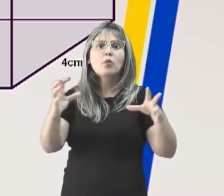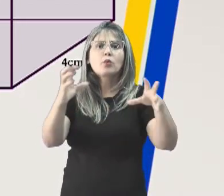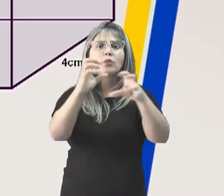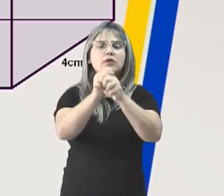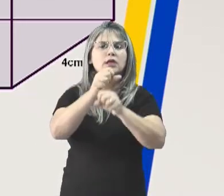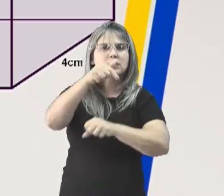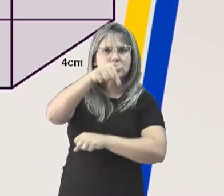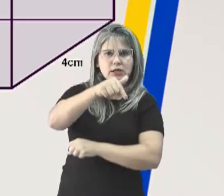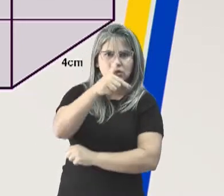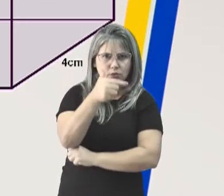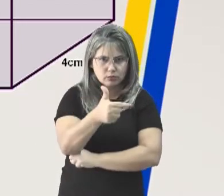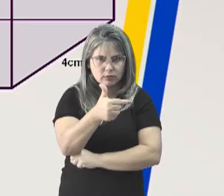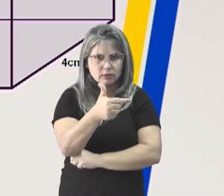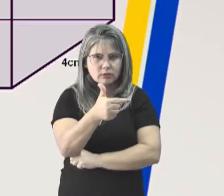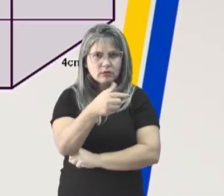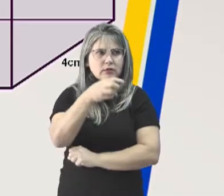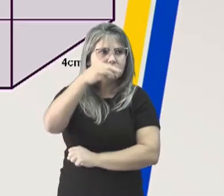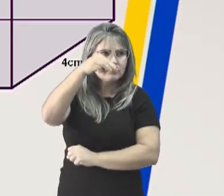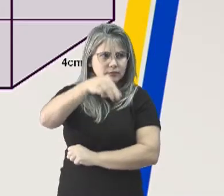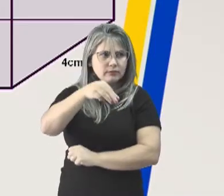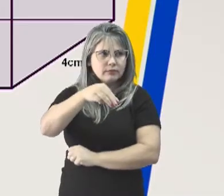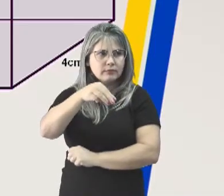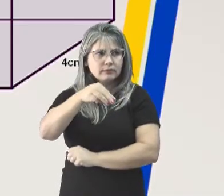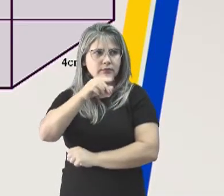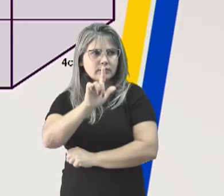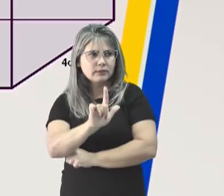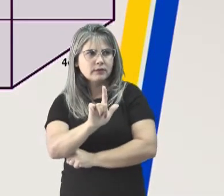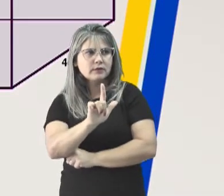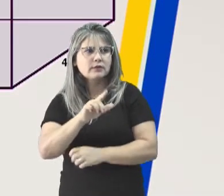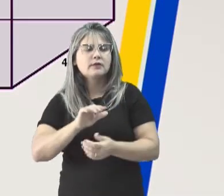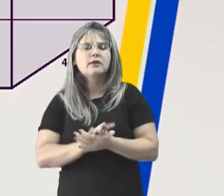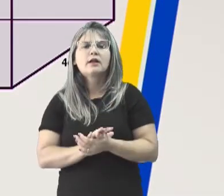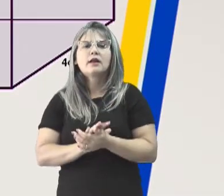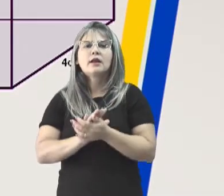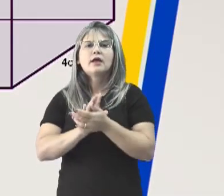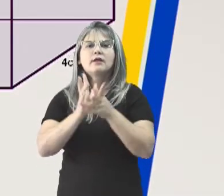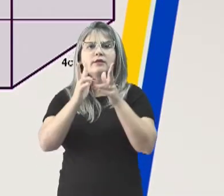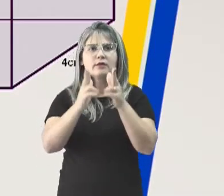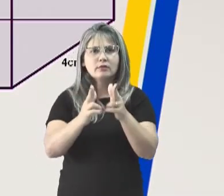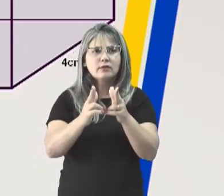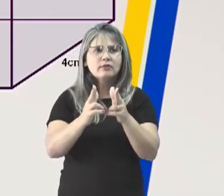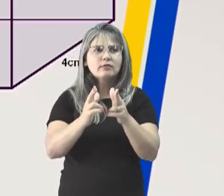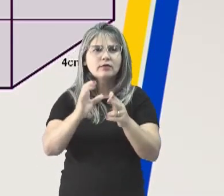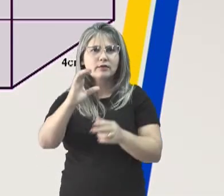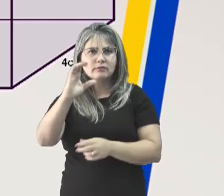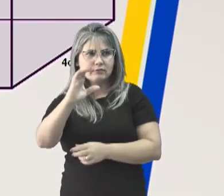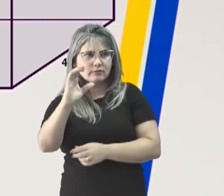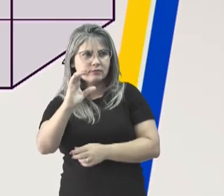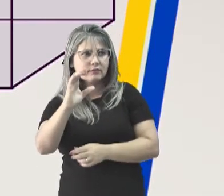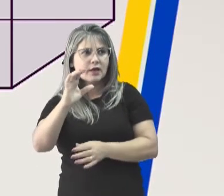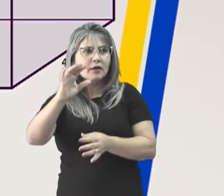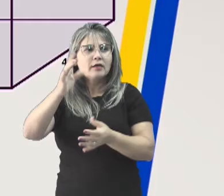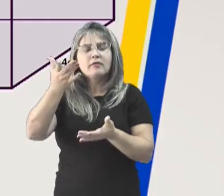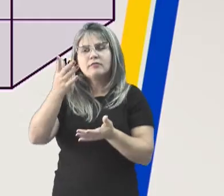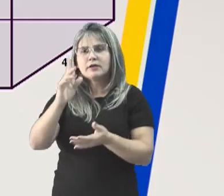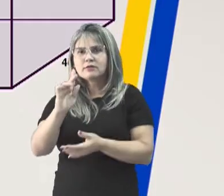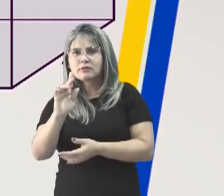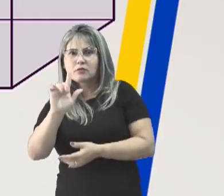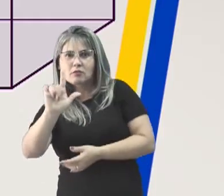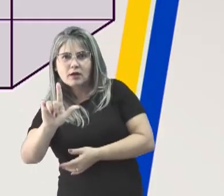O comprimento e a largura eu tenho, e a altura é justamente aquilo que ele quer que a gente encontre. Então, ó,